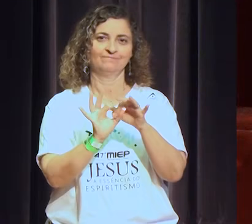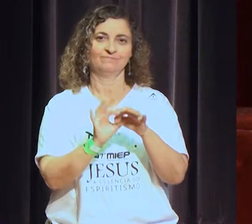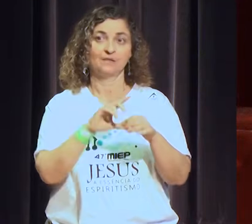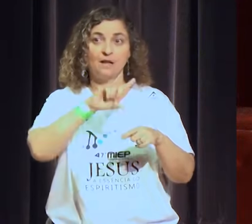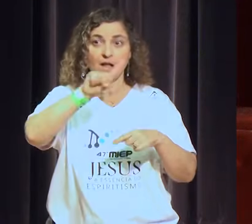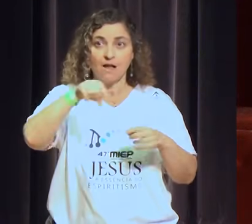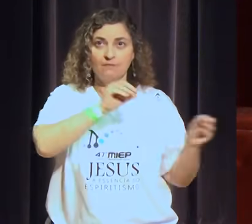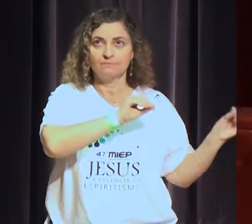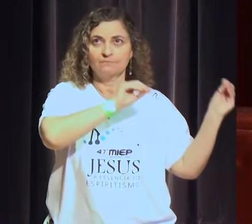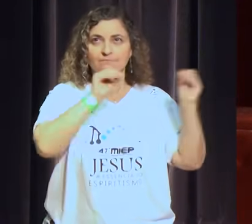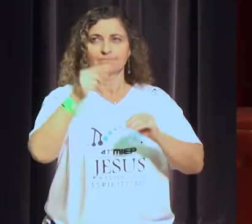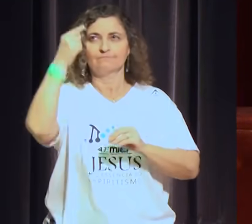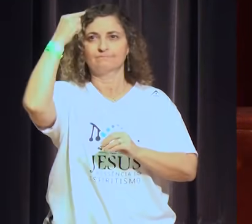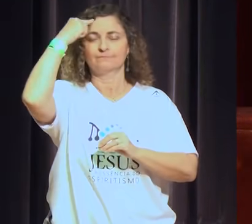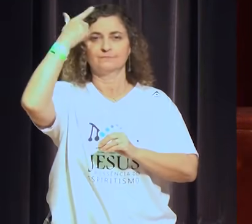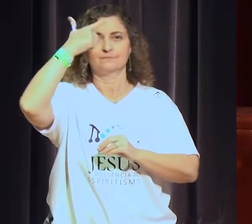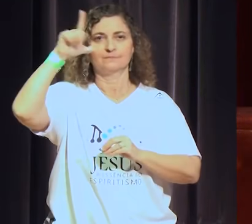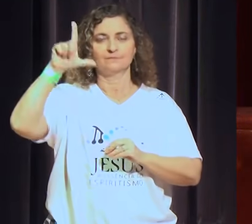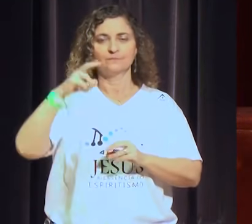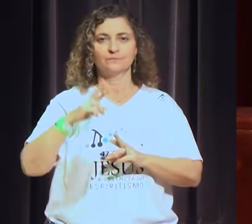reflexões.